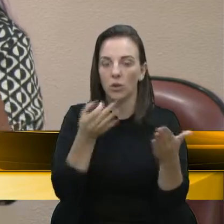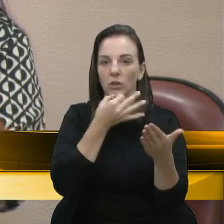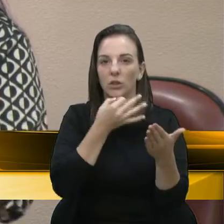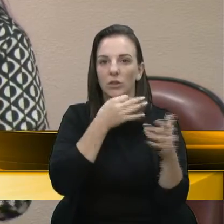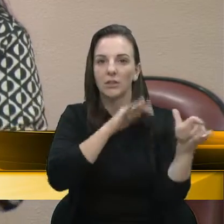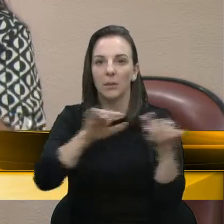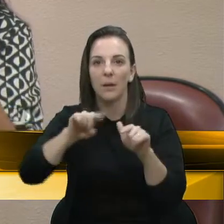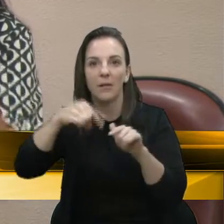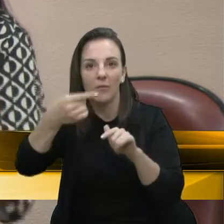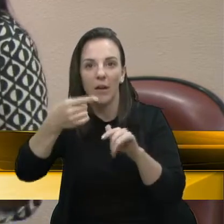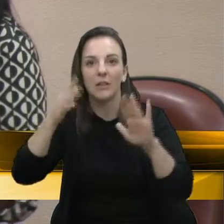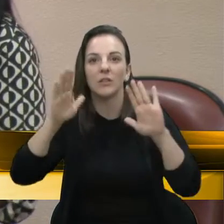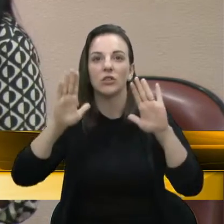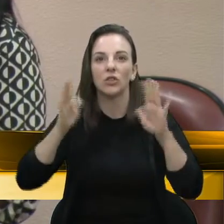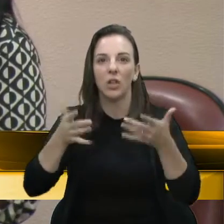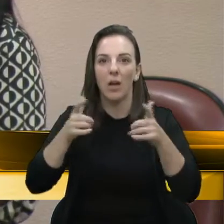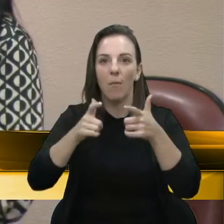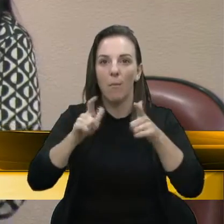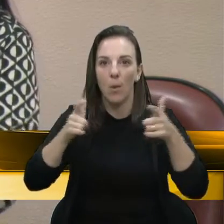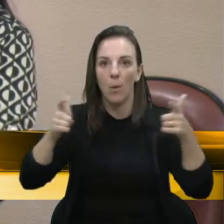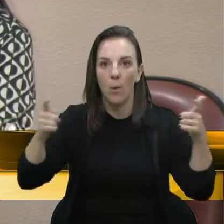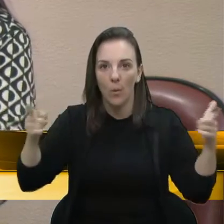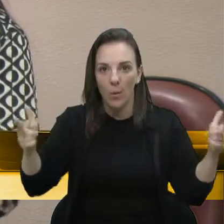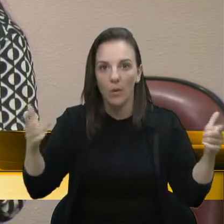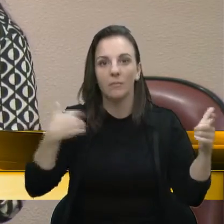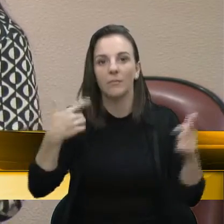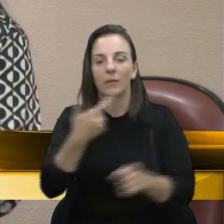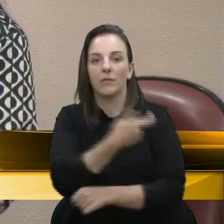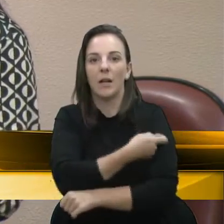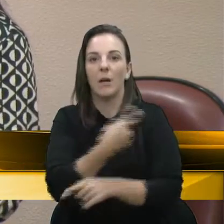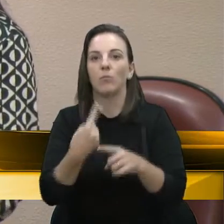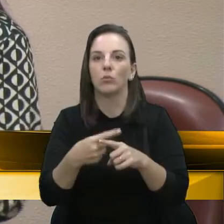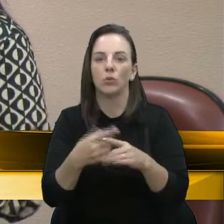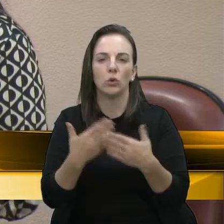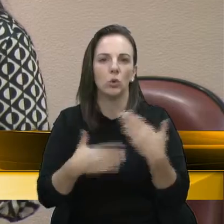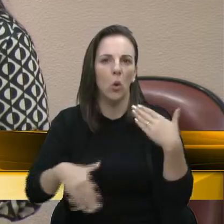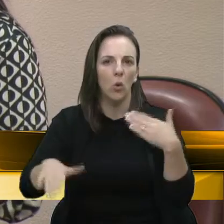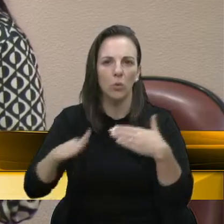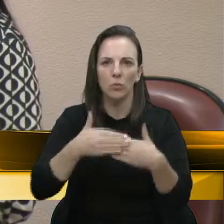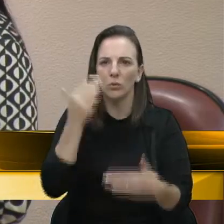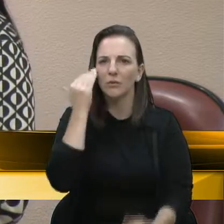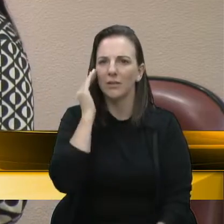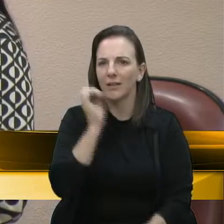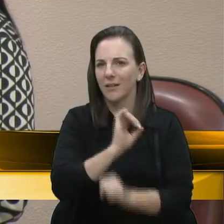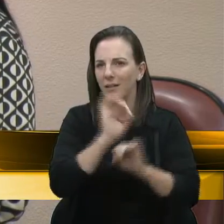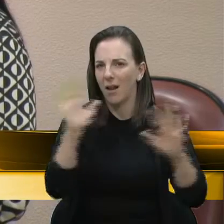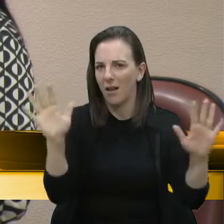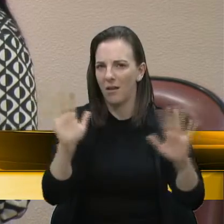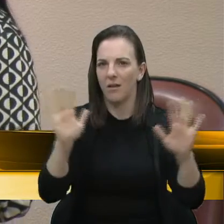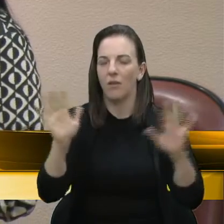vem também ampliando essa questão, porque todos nós, obviamente, entendemos que a vacinação é